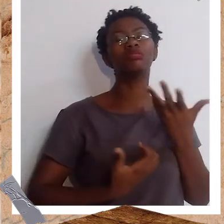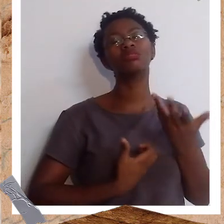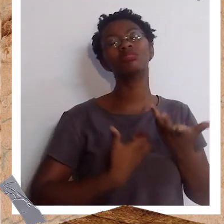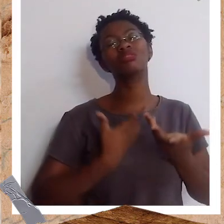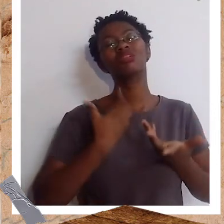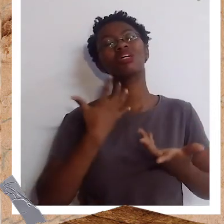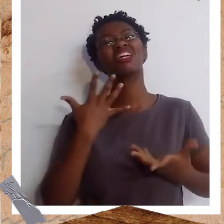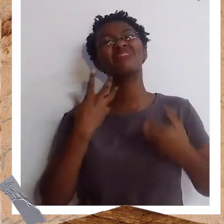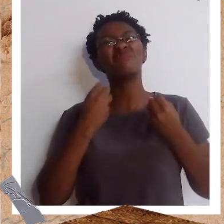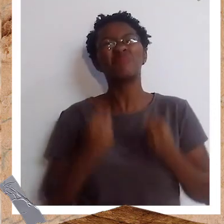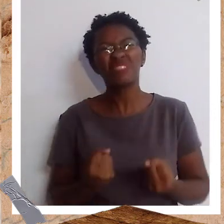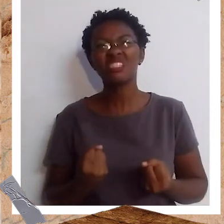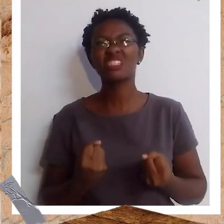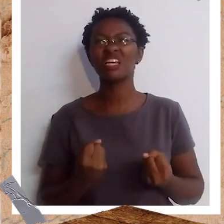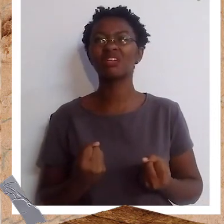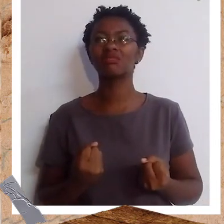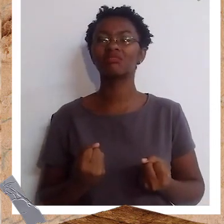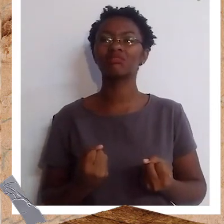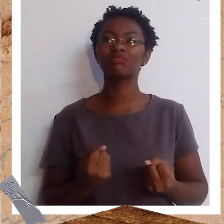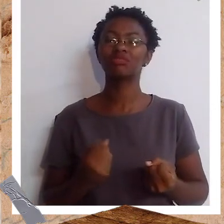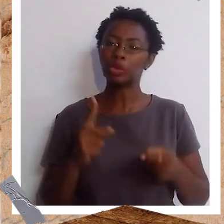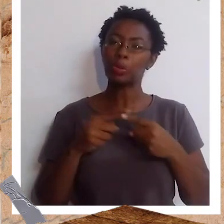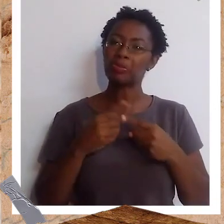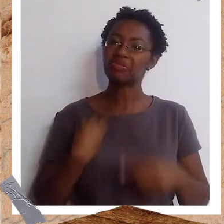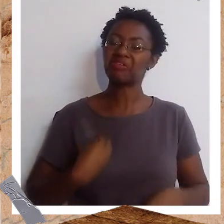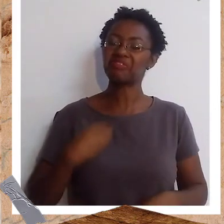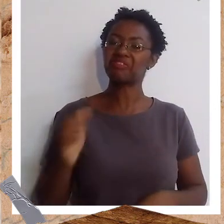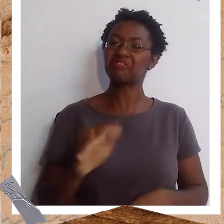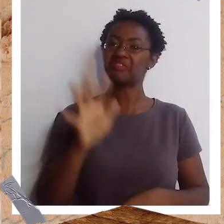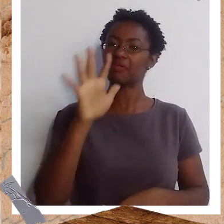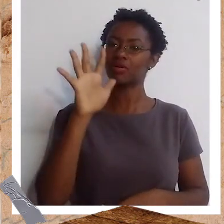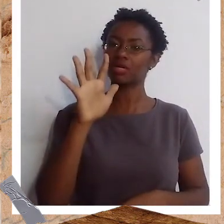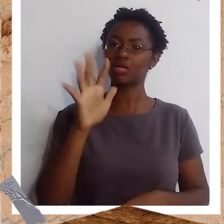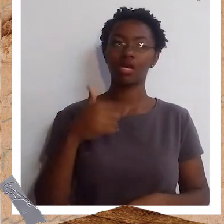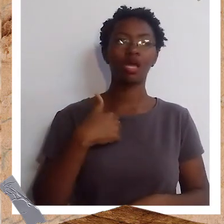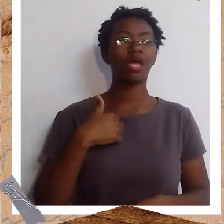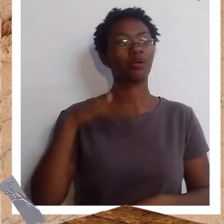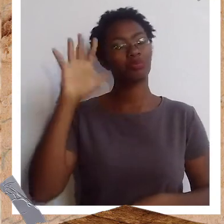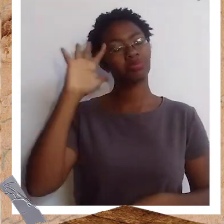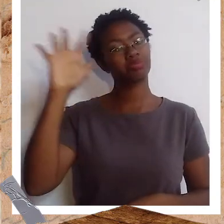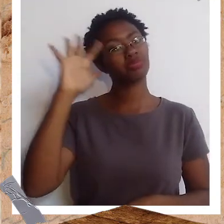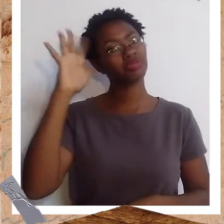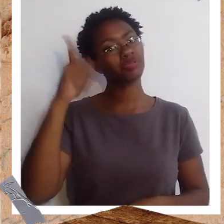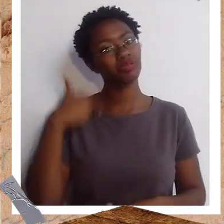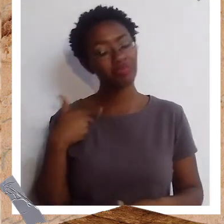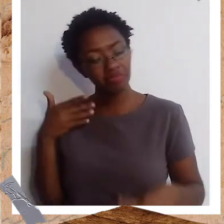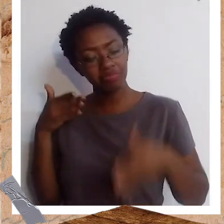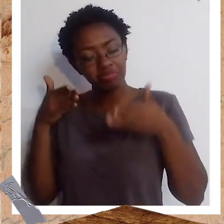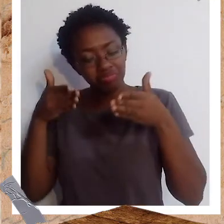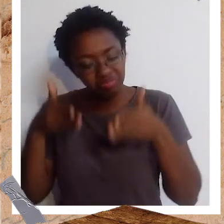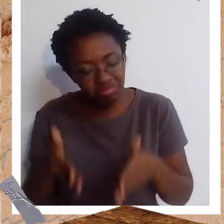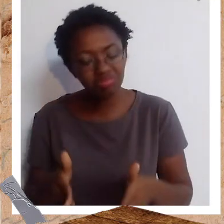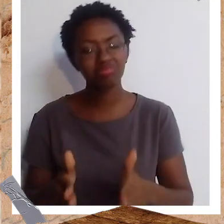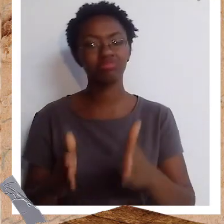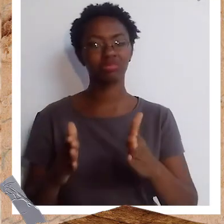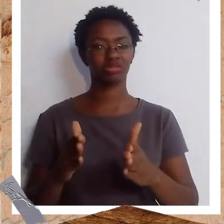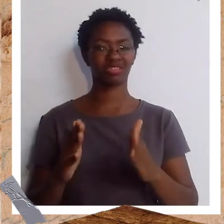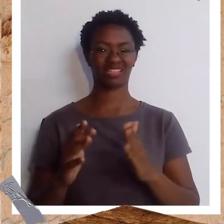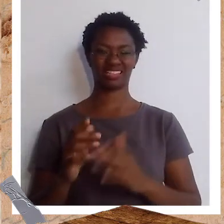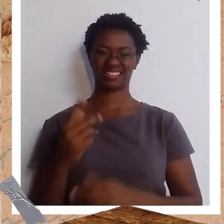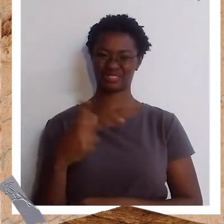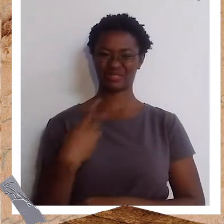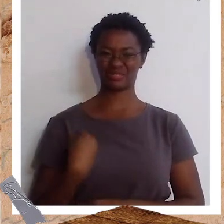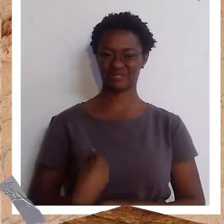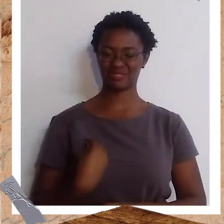favela. Perdoe-me a intimidade de minha imaginação a adentrar esse momento teu, mas eu carecia